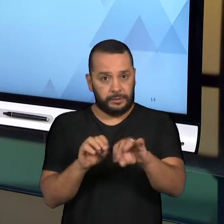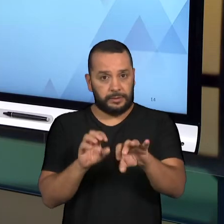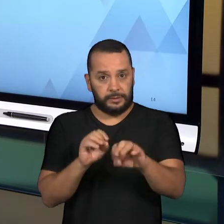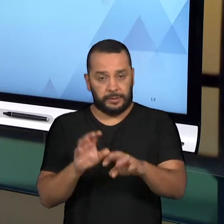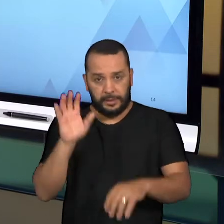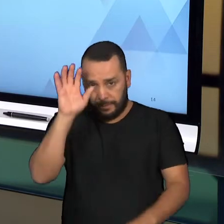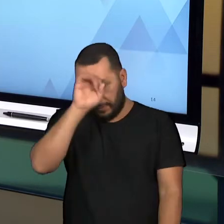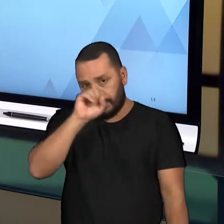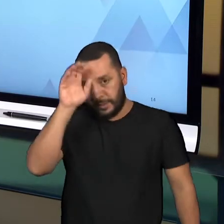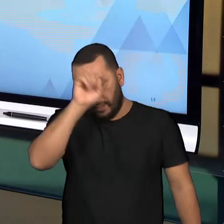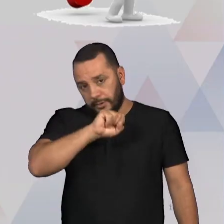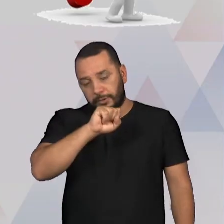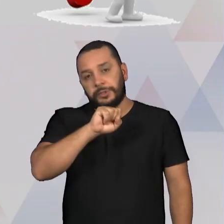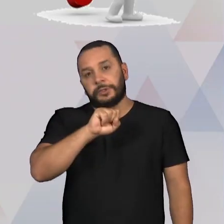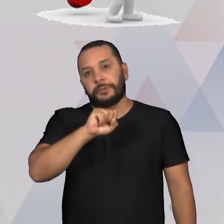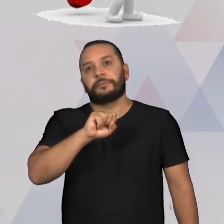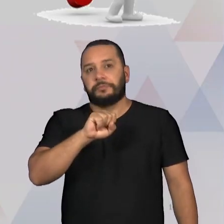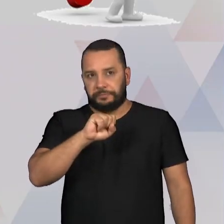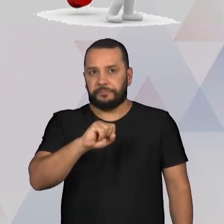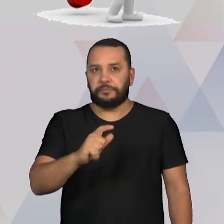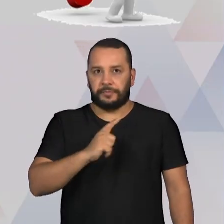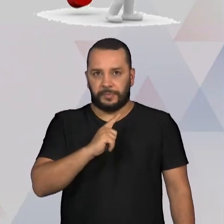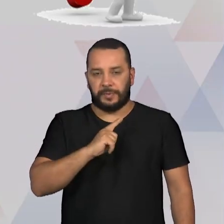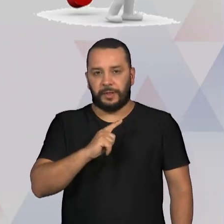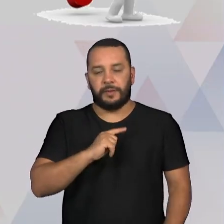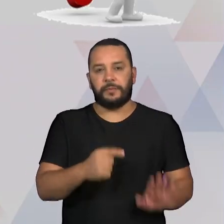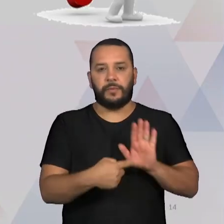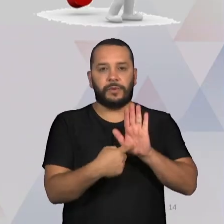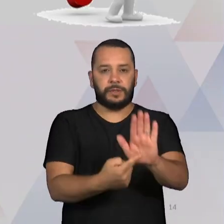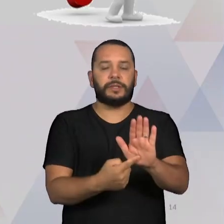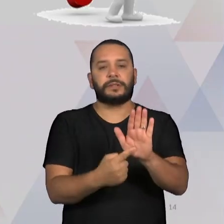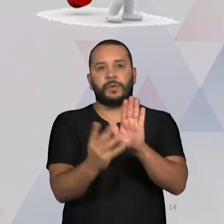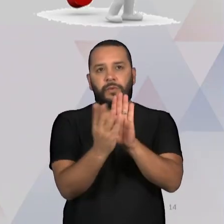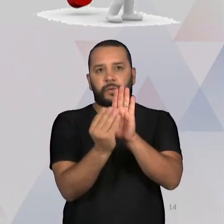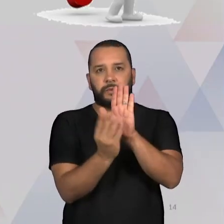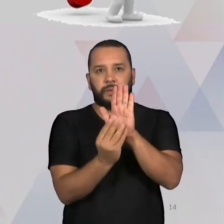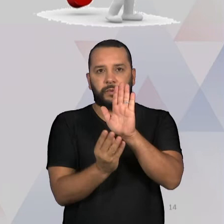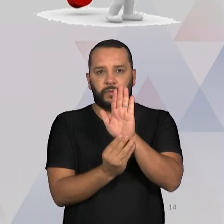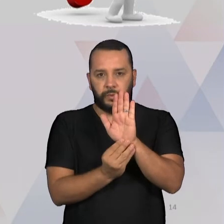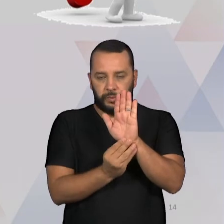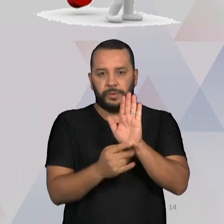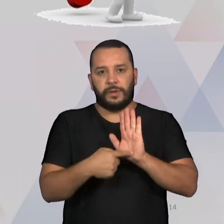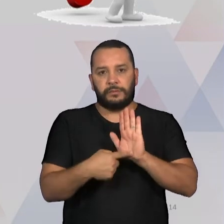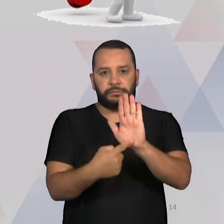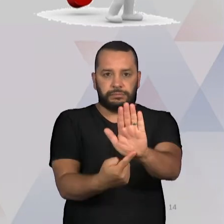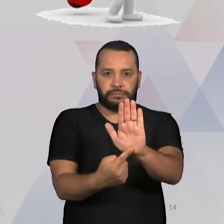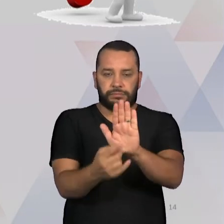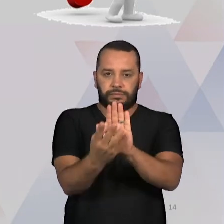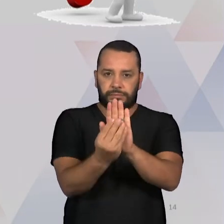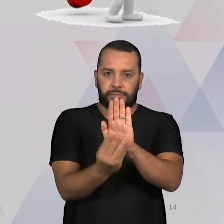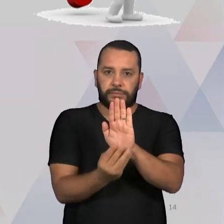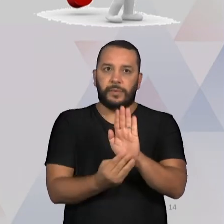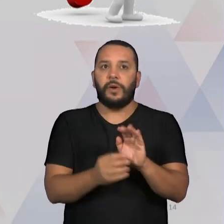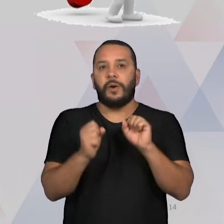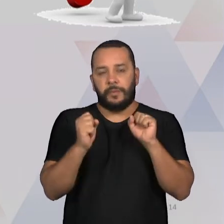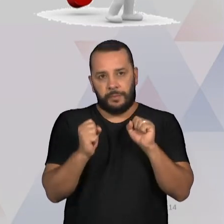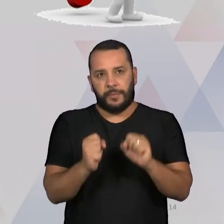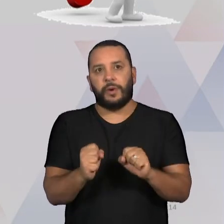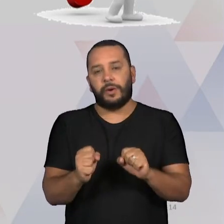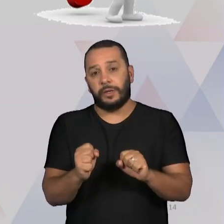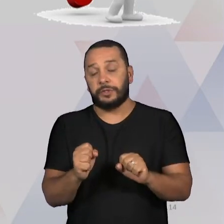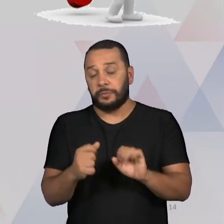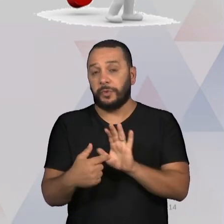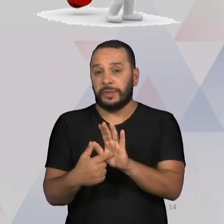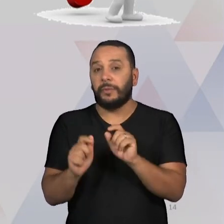elas vão envolver a apresentação do conteúdo que muitas vezes pode ser apresentado através de uma